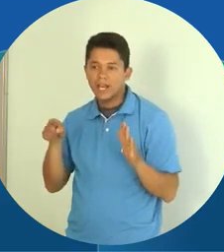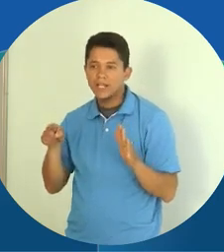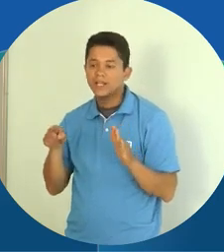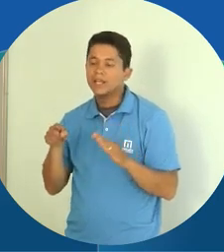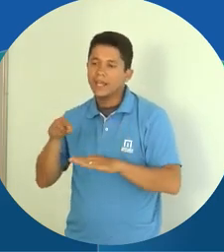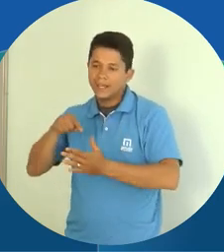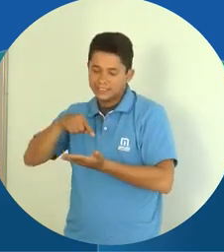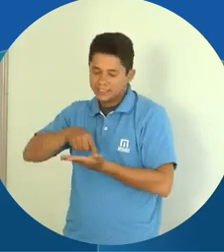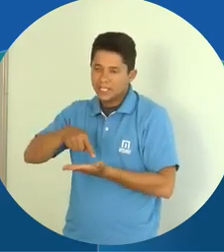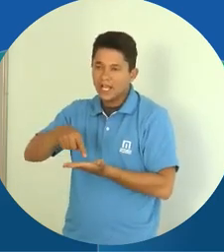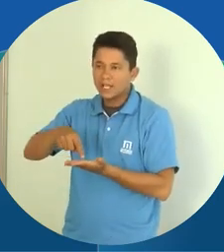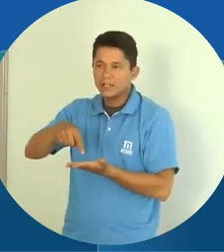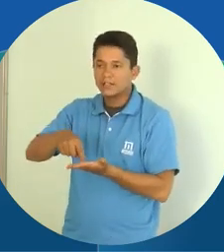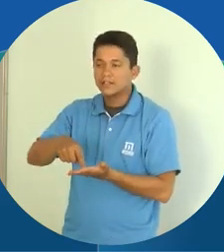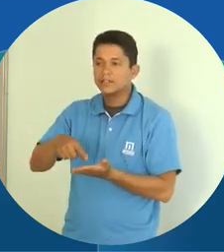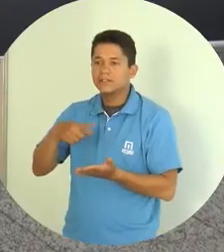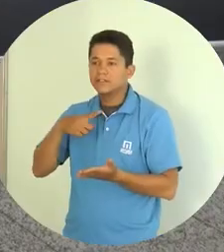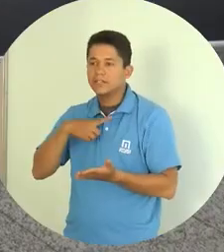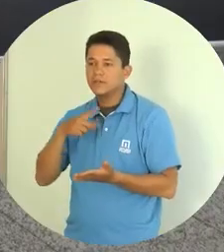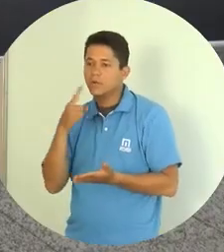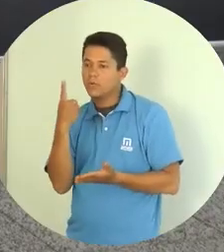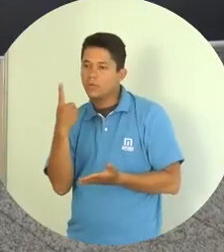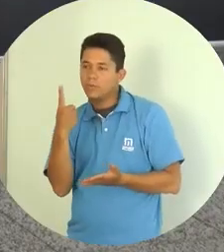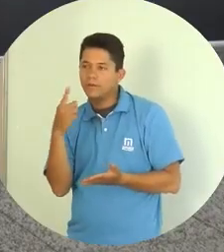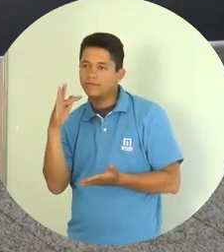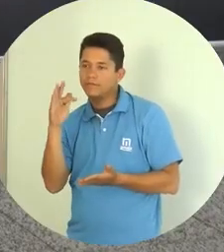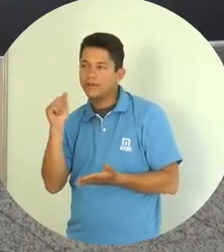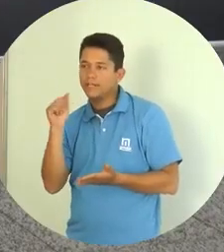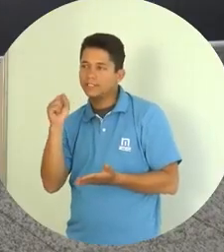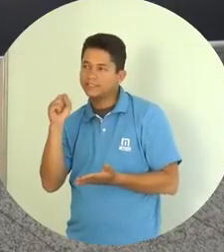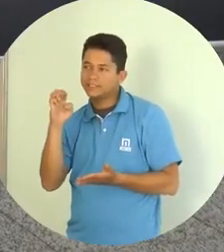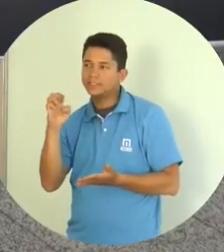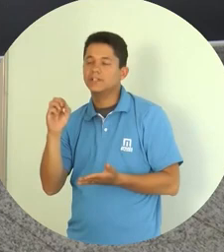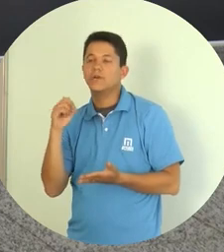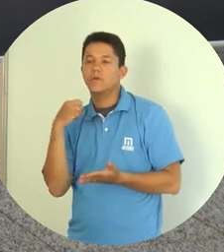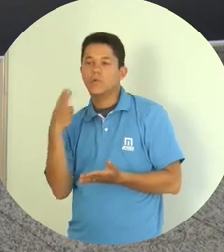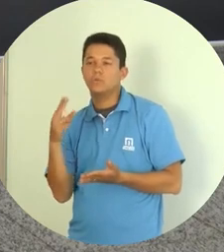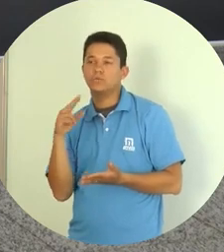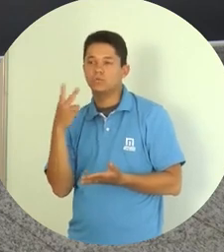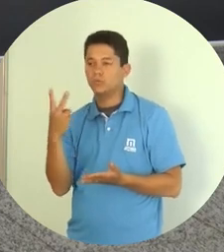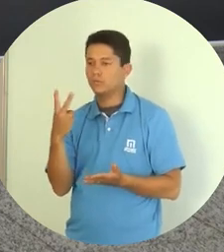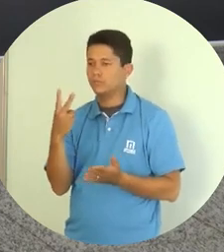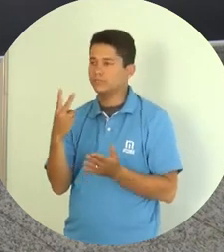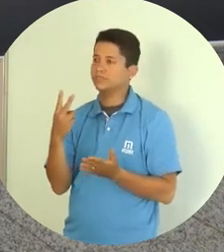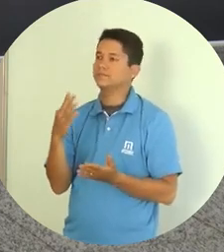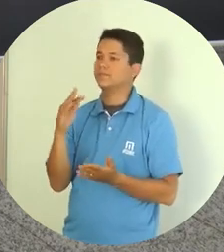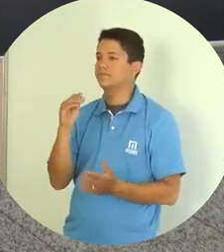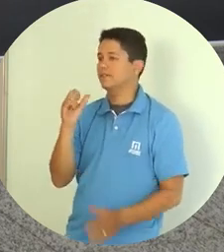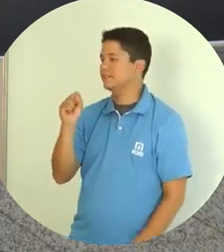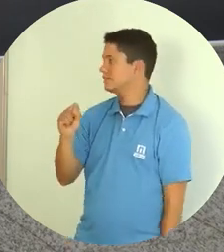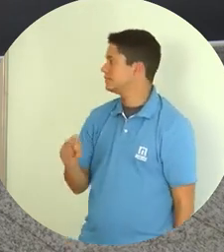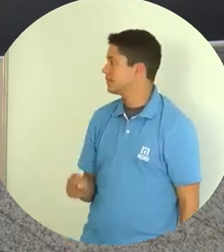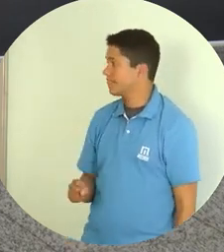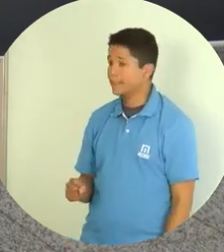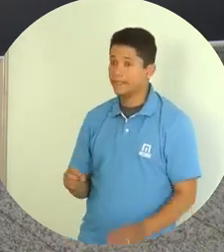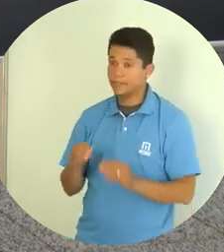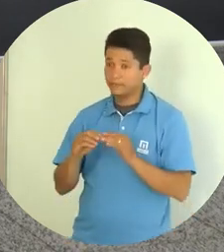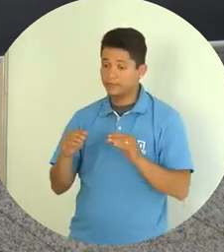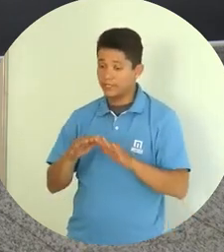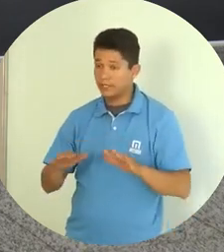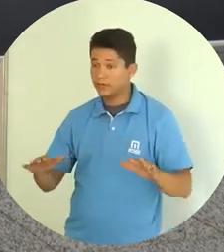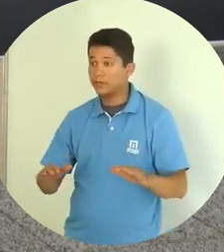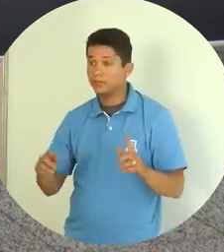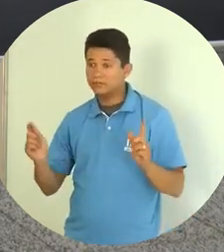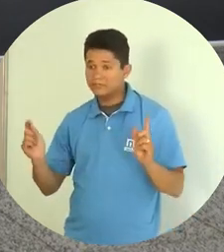é composta por uma ou duas fases de injeção. Em terrenos de maior competência, geralmente uma fase de injeção